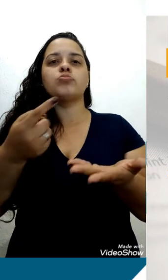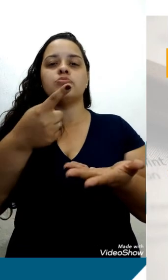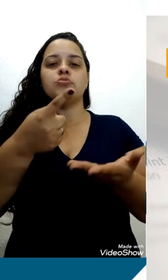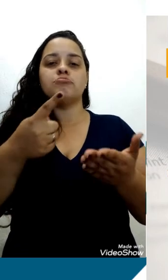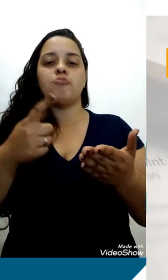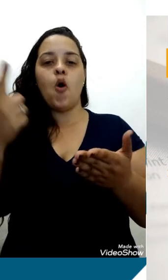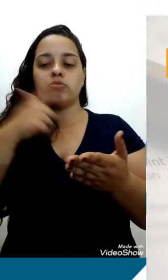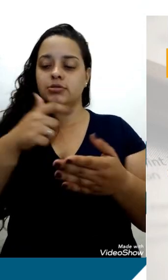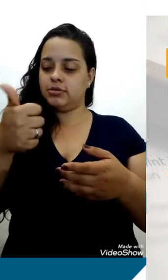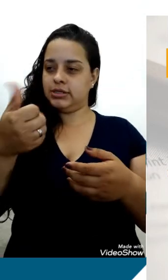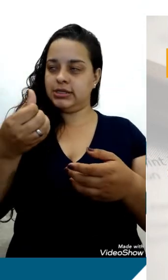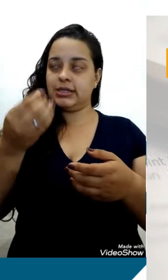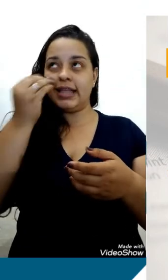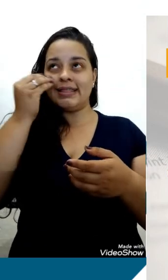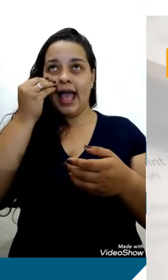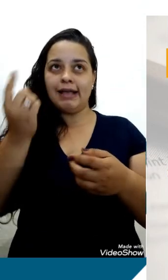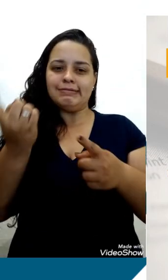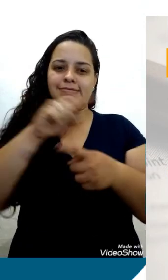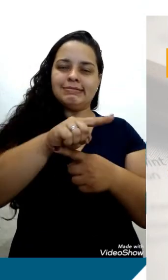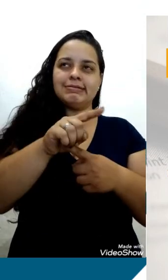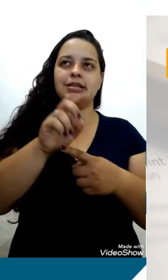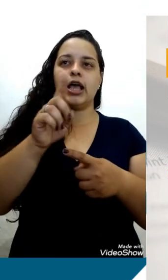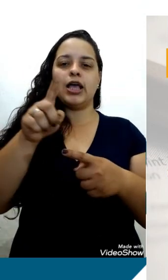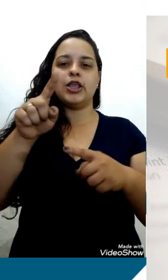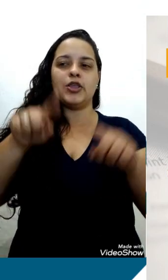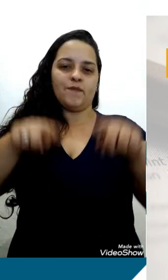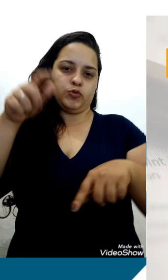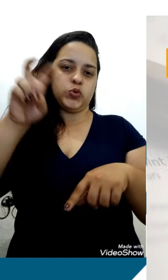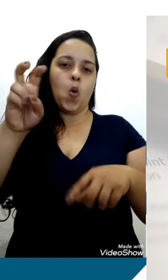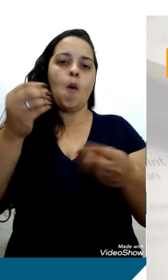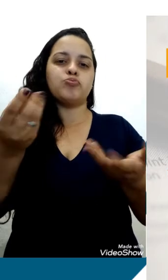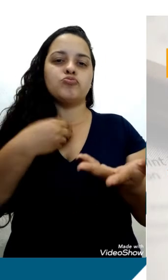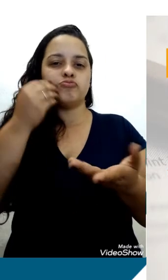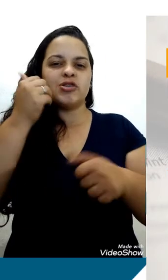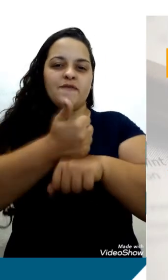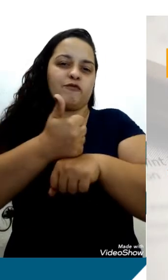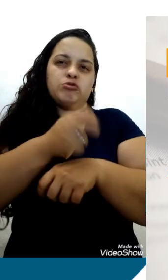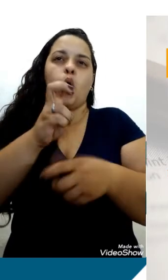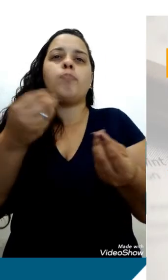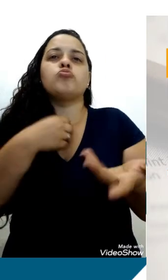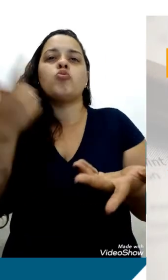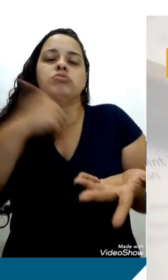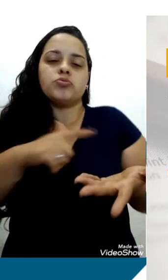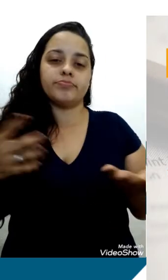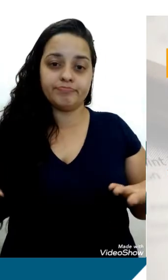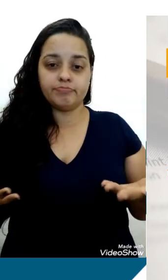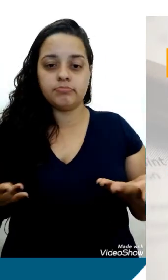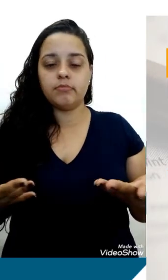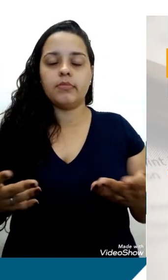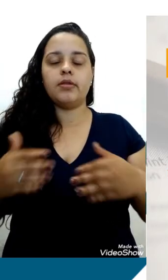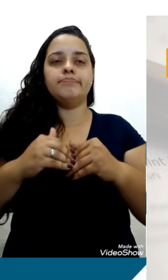os 200 pontos? Então, para a redação chegar aos 160 pontos, ela tem que apresentar um repertório que vá além dos